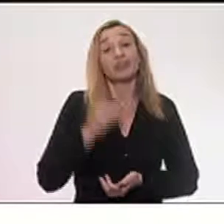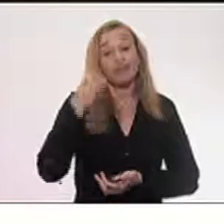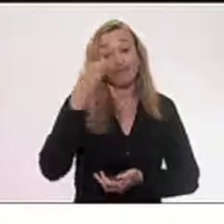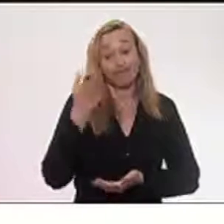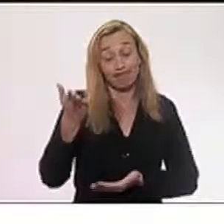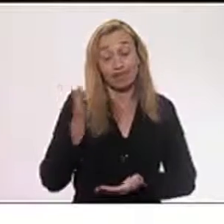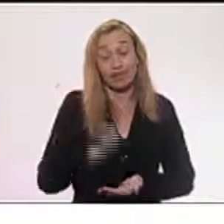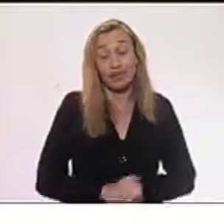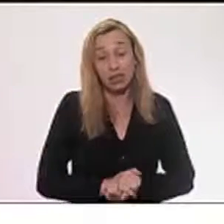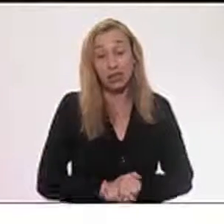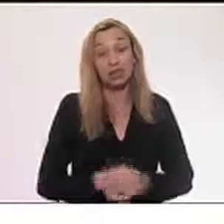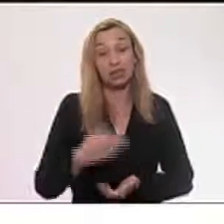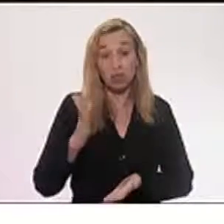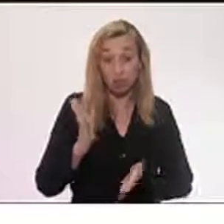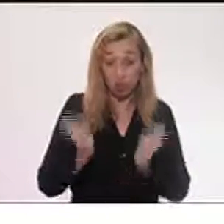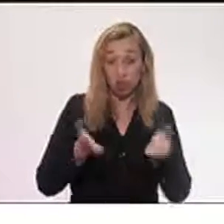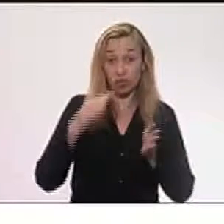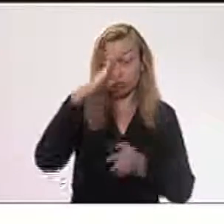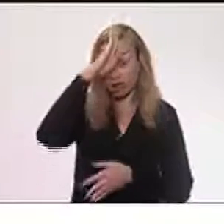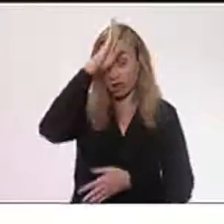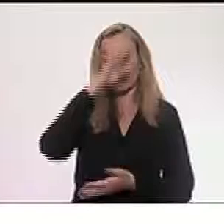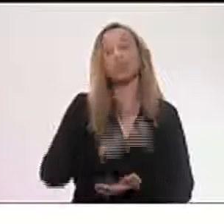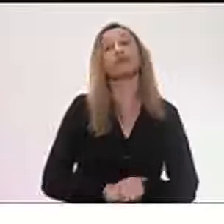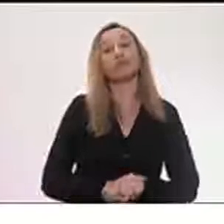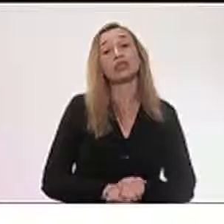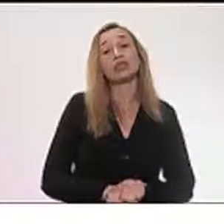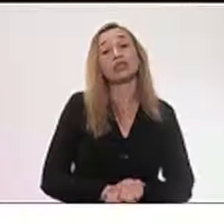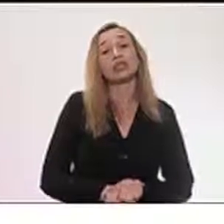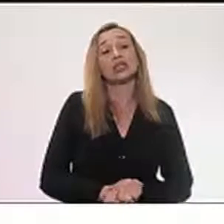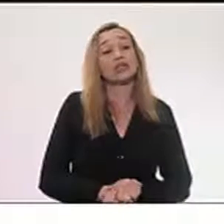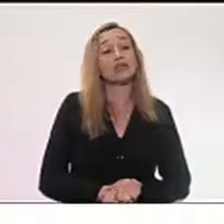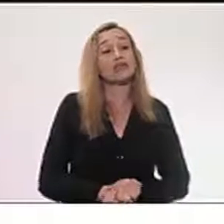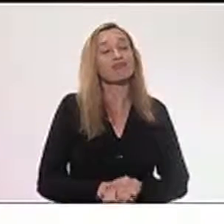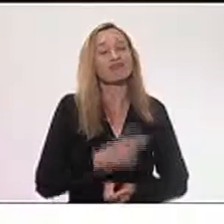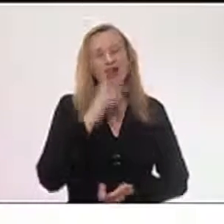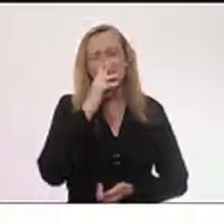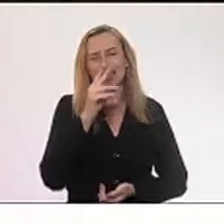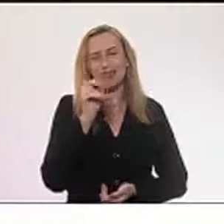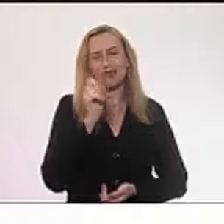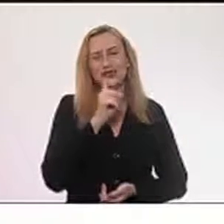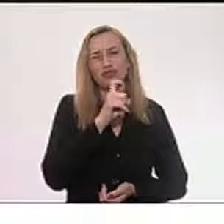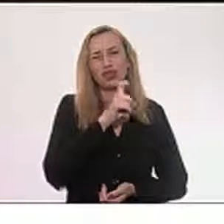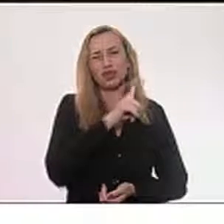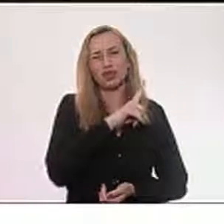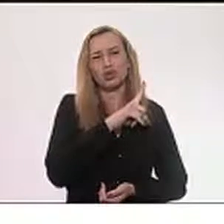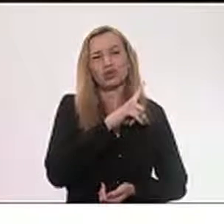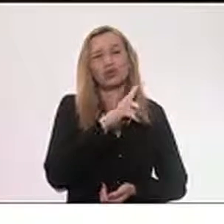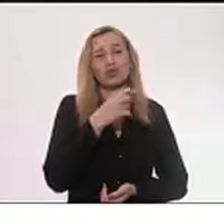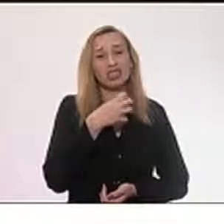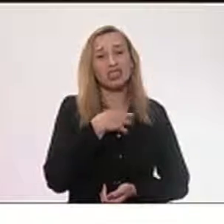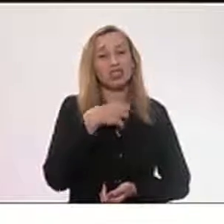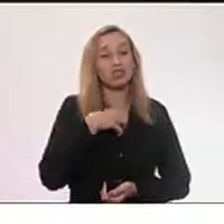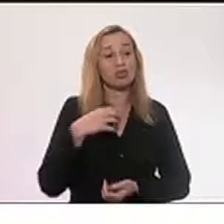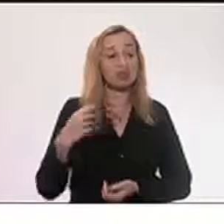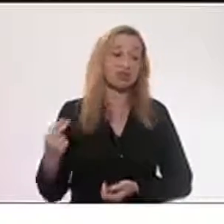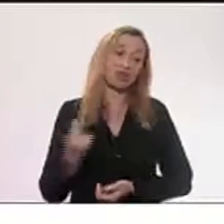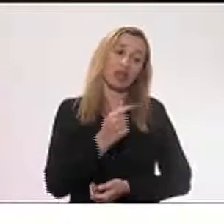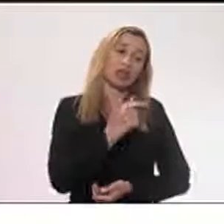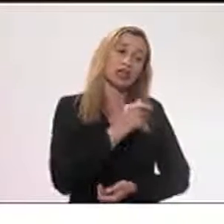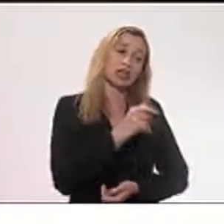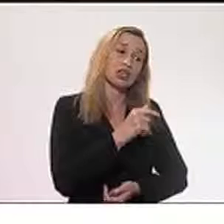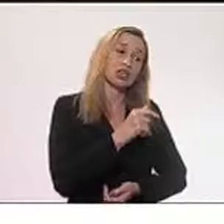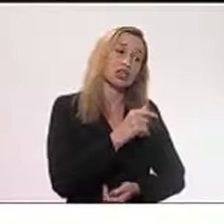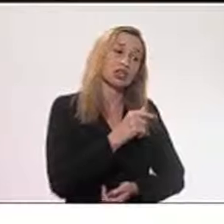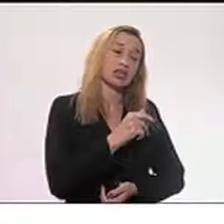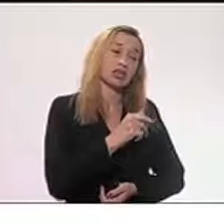deputado, feito presidente da República, parece ter dificuldade de sair do palanque e